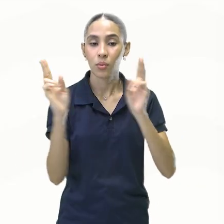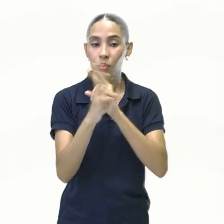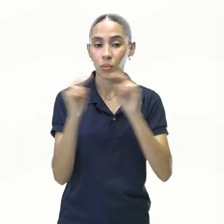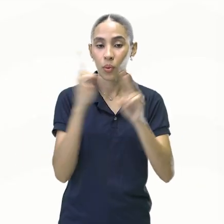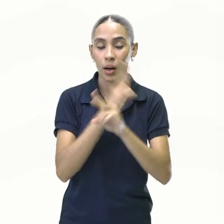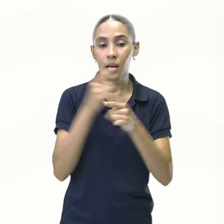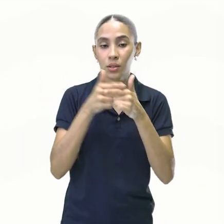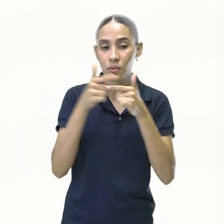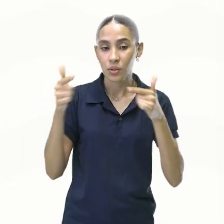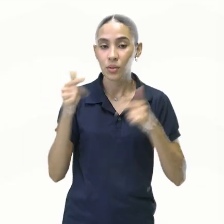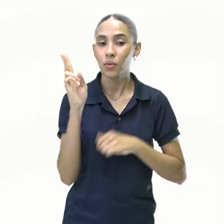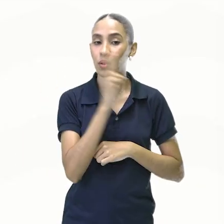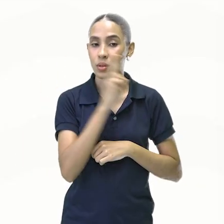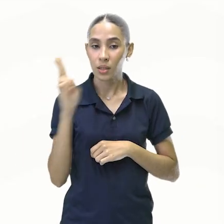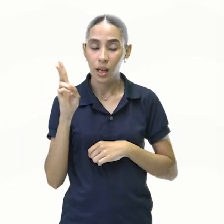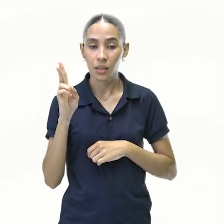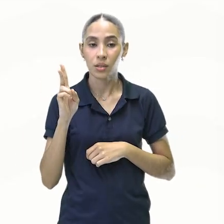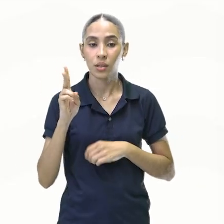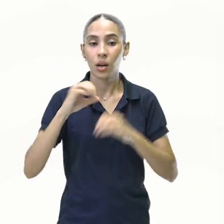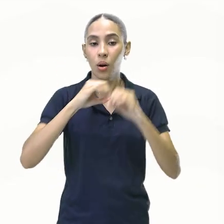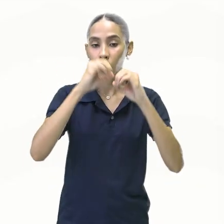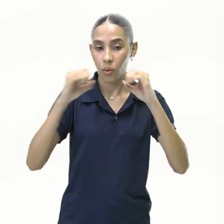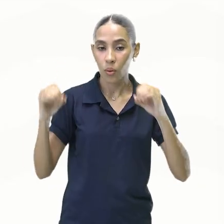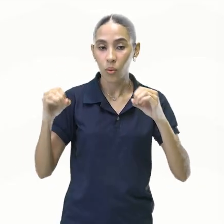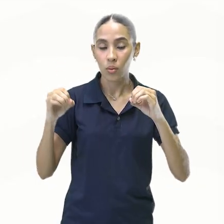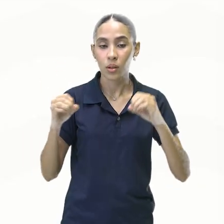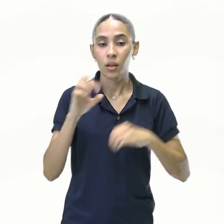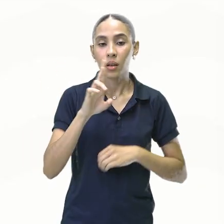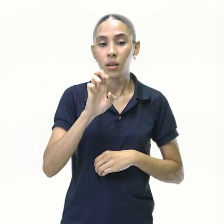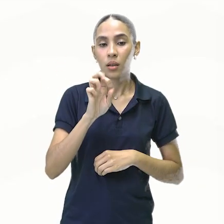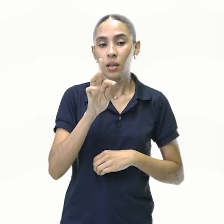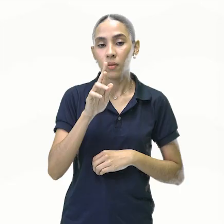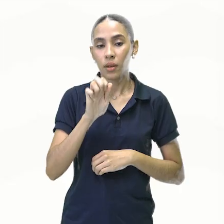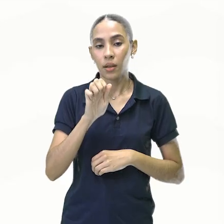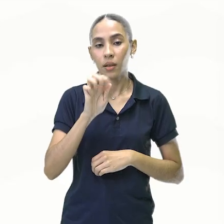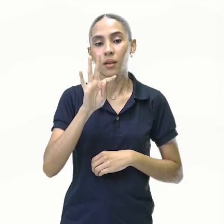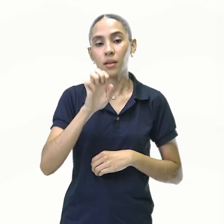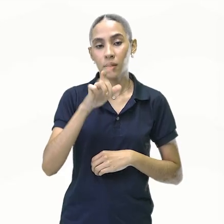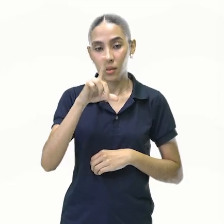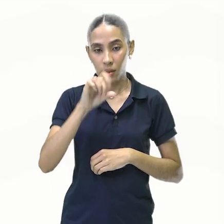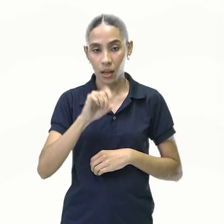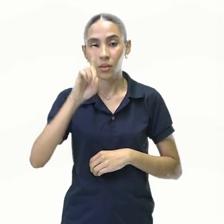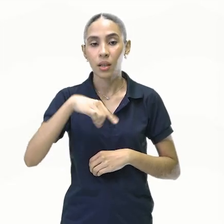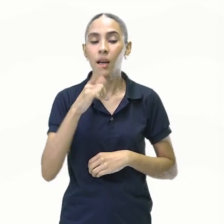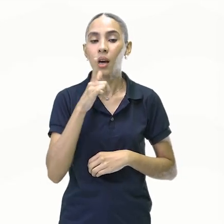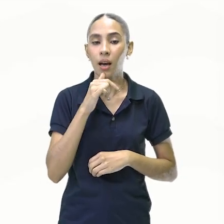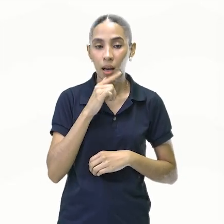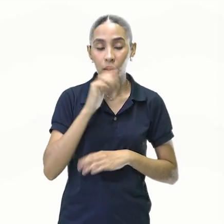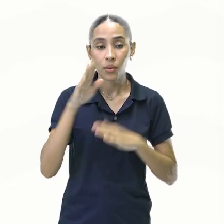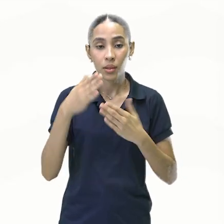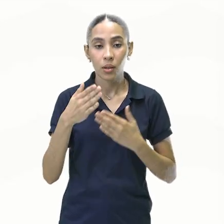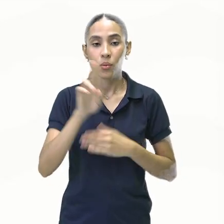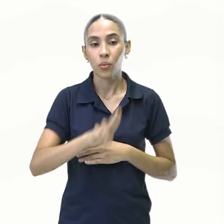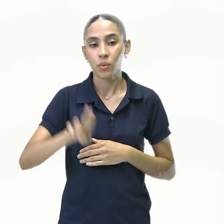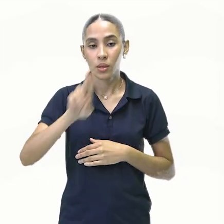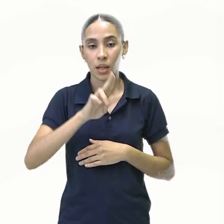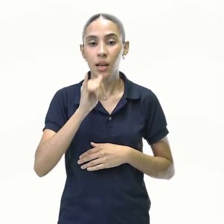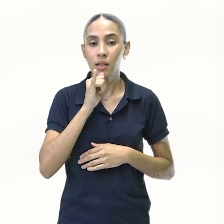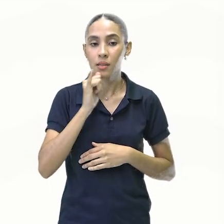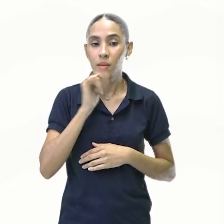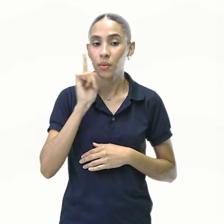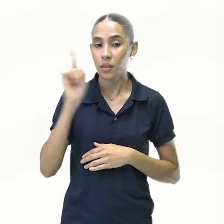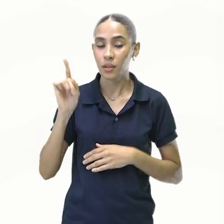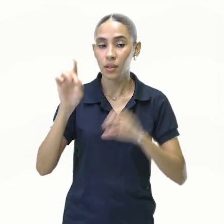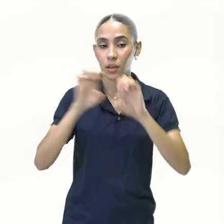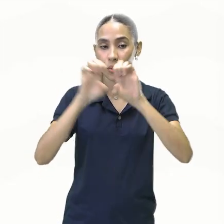pela velocidade da onda no meio refratado, que é a água. E aí, pessoal, vamos usar essa equação e aqui os